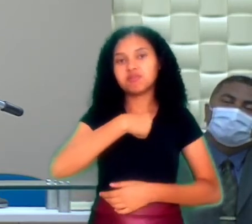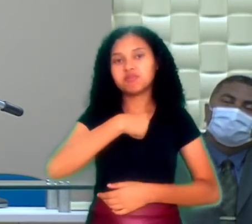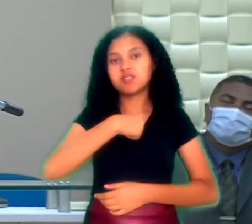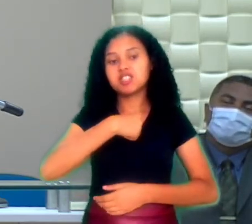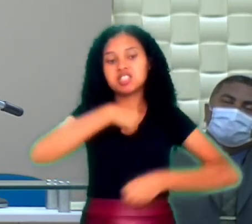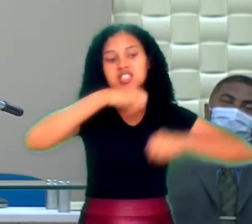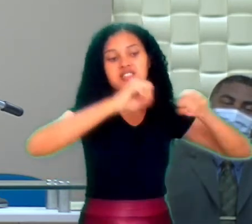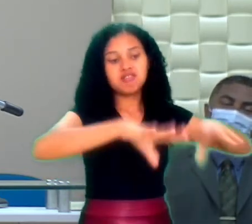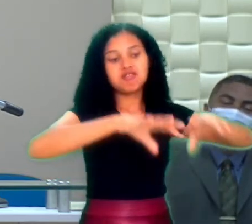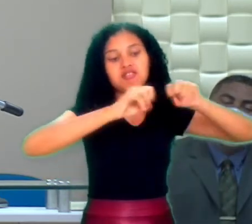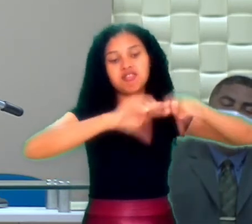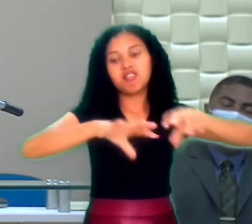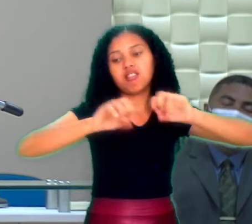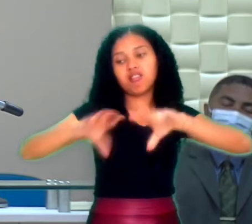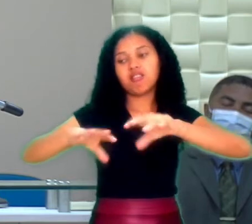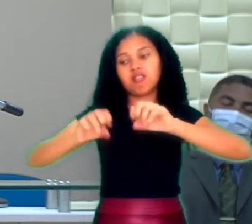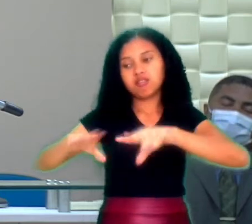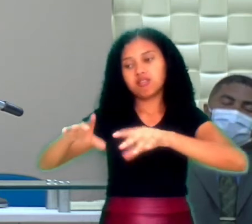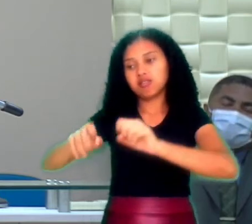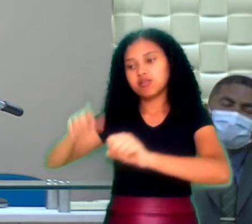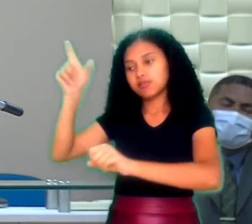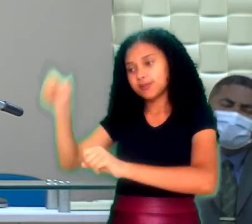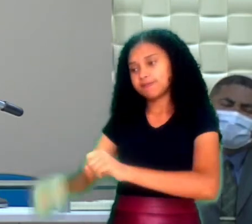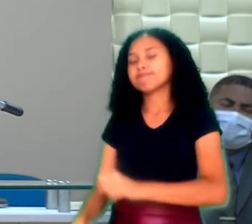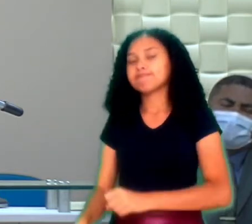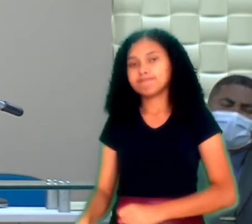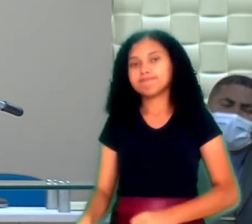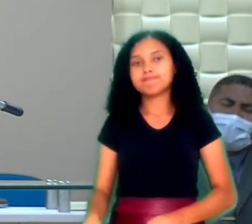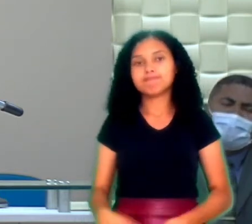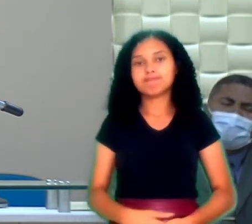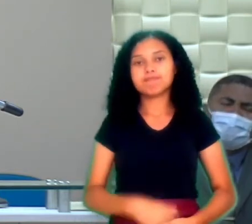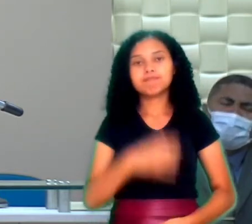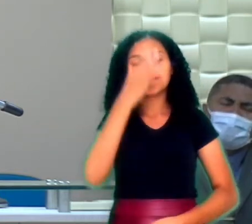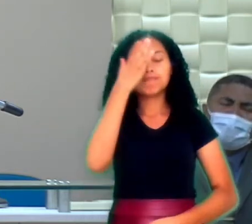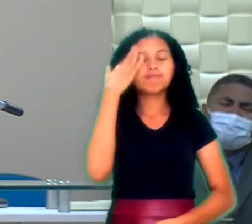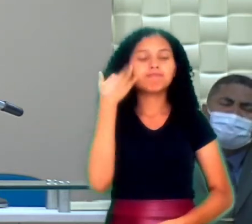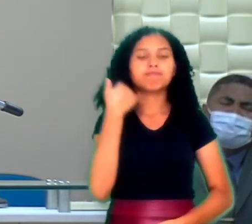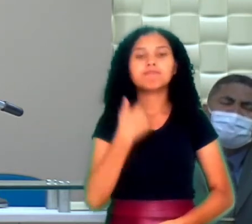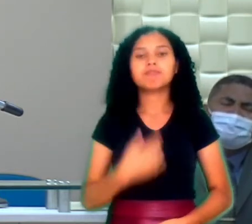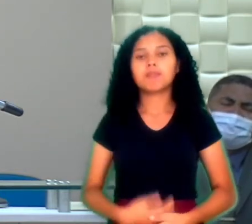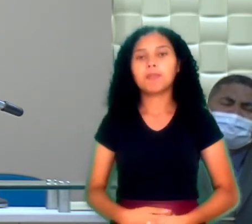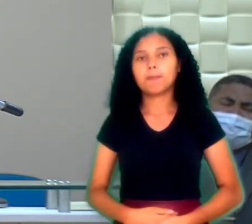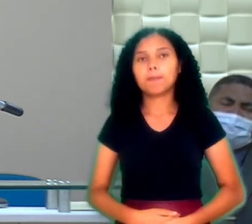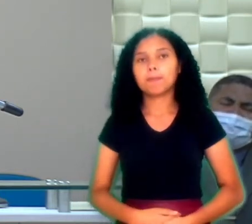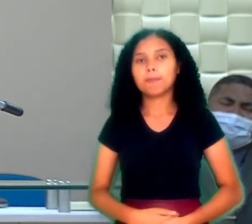De que povo és tu? Que ocupação é a tua?